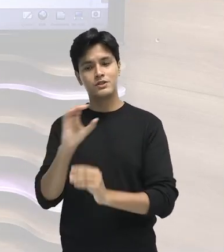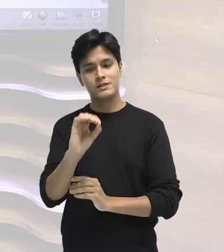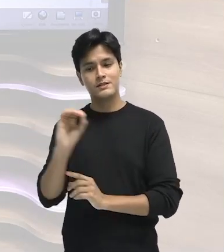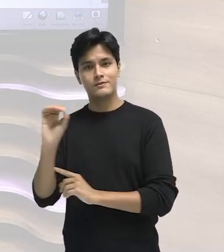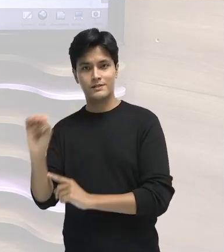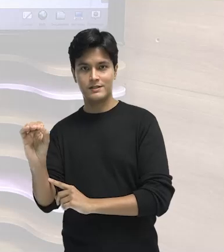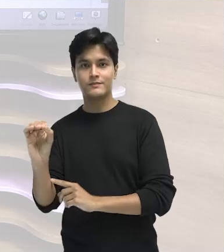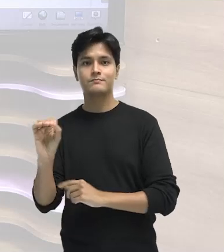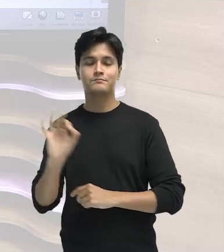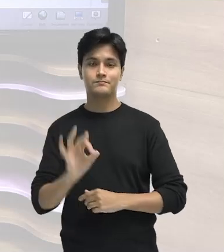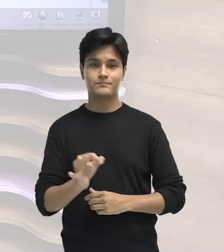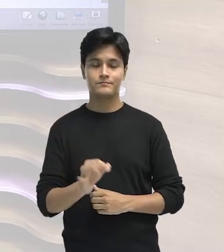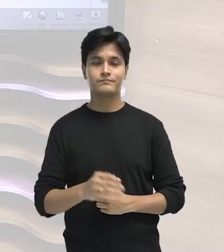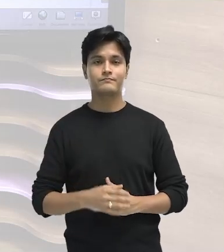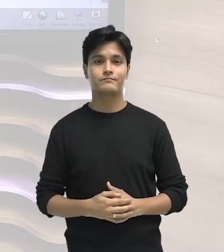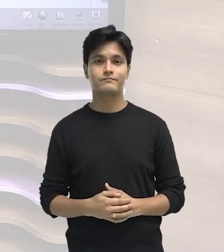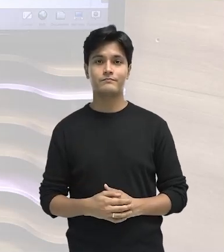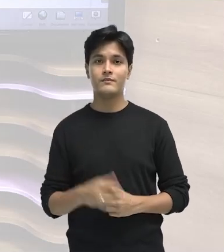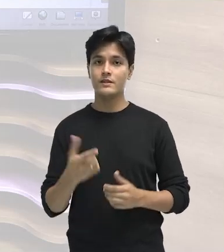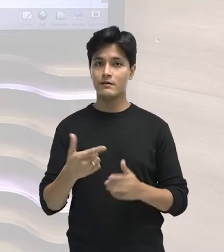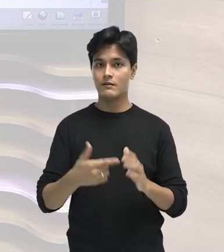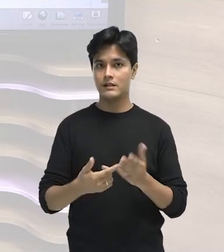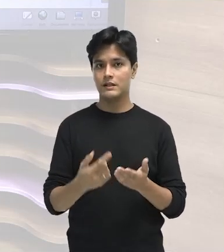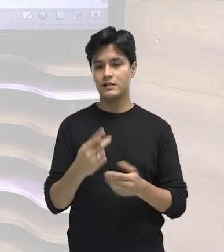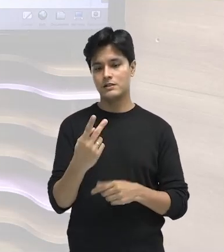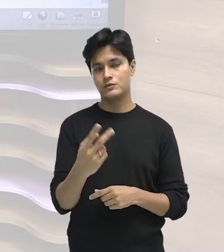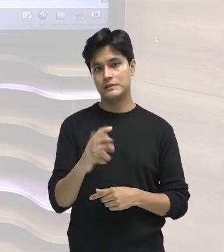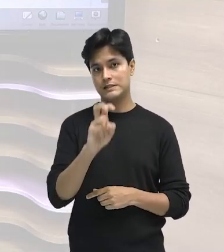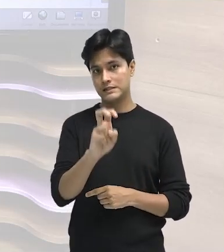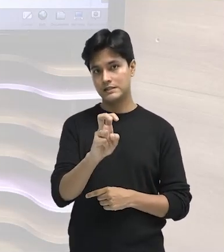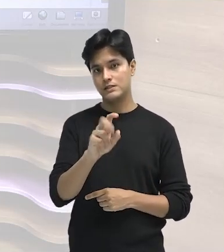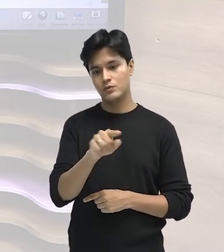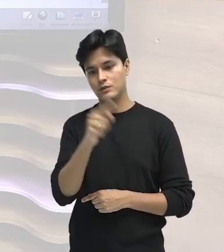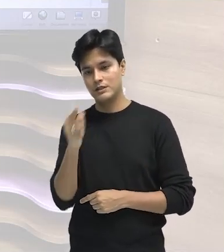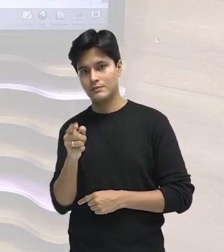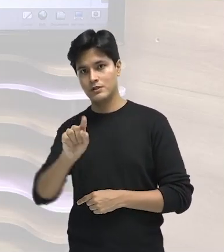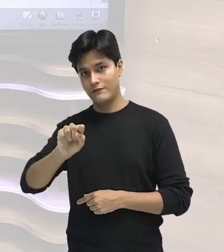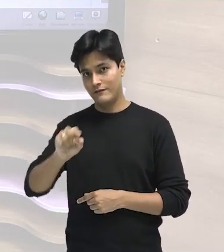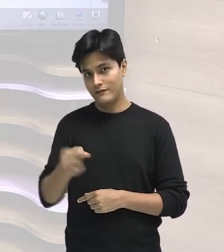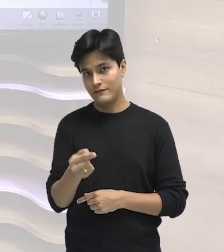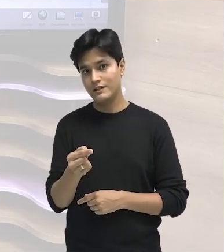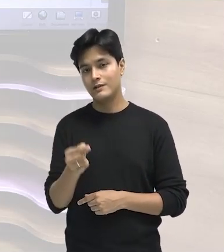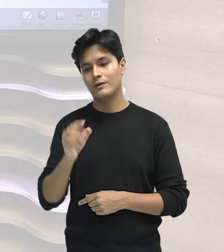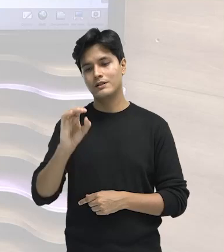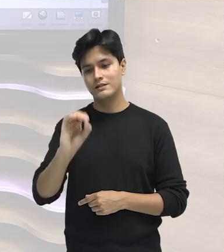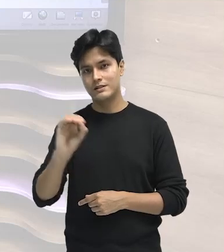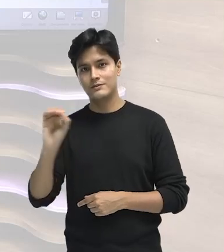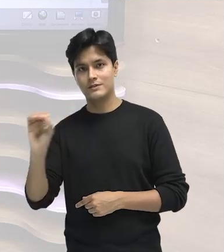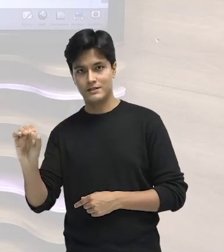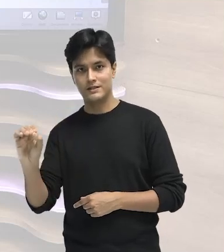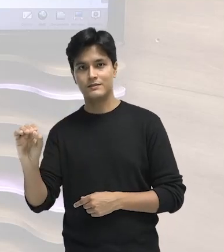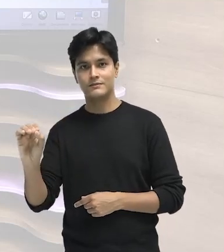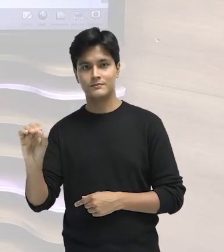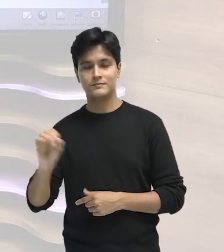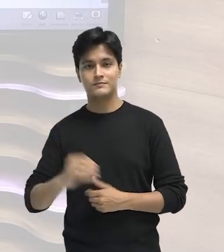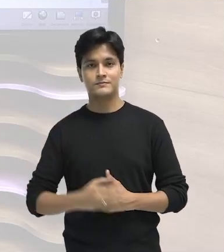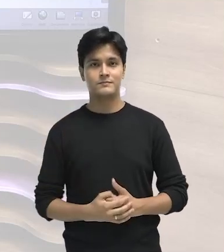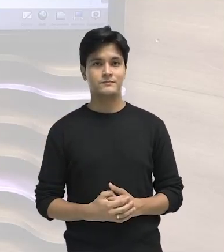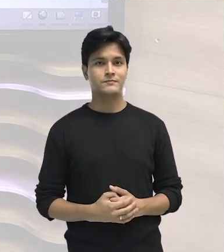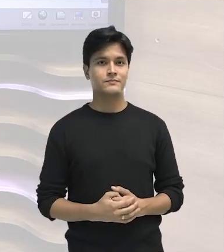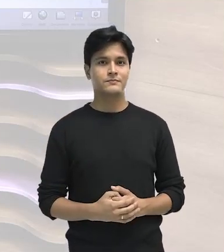casas. A vírgula estava depois do 5, né? E aí eu desloquei 2 casinhas decimais para a esquerda. Olha onde ela foi